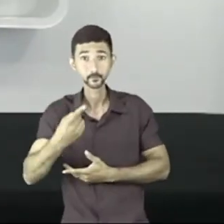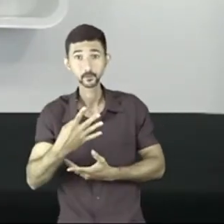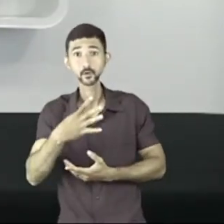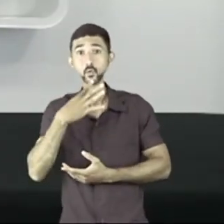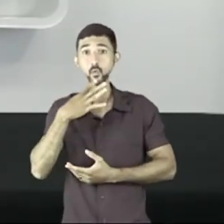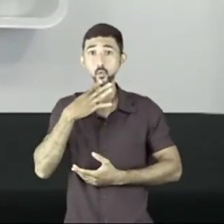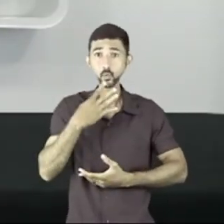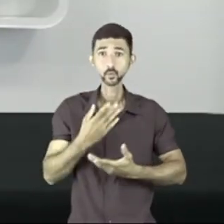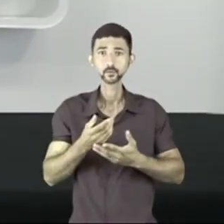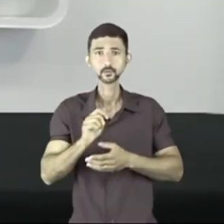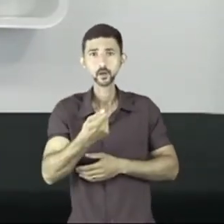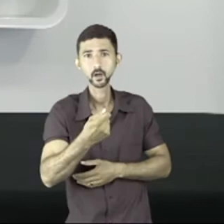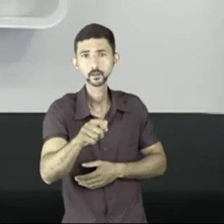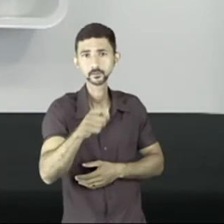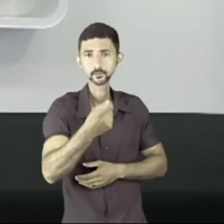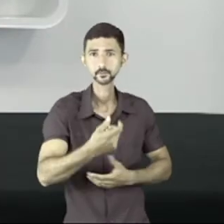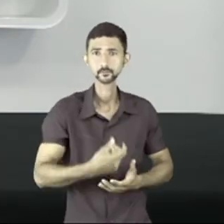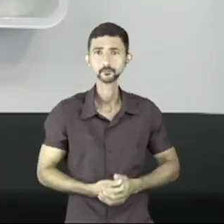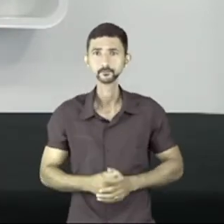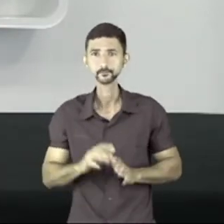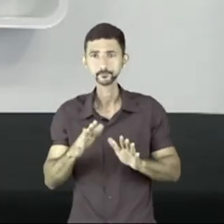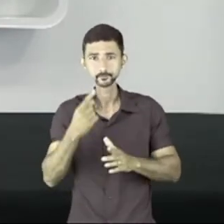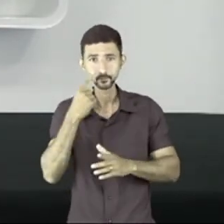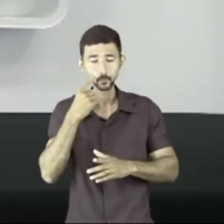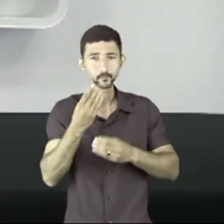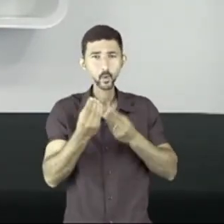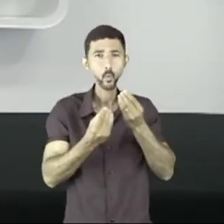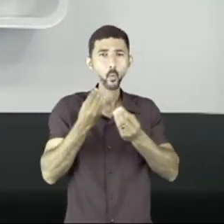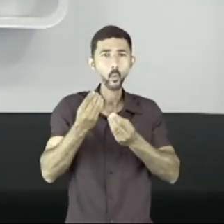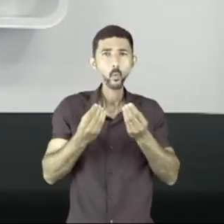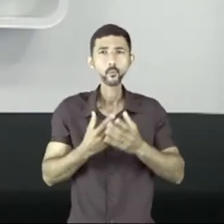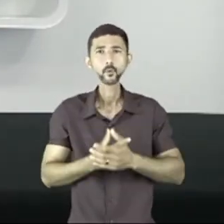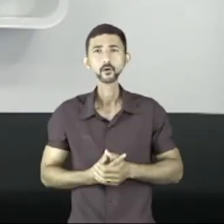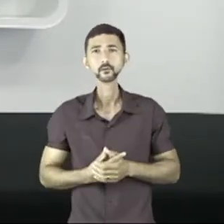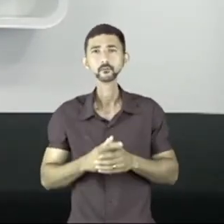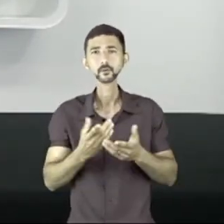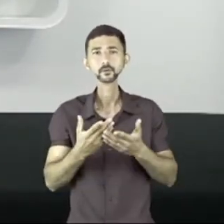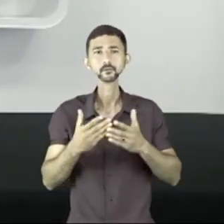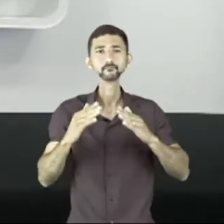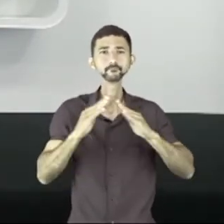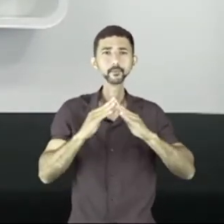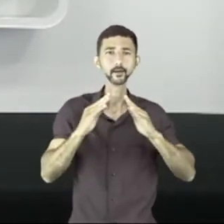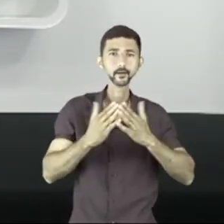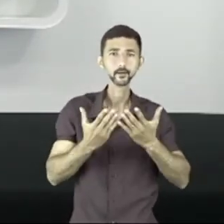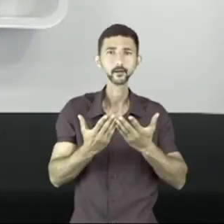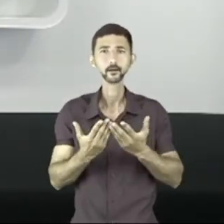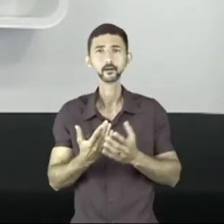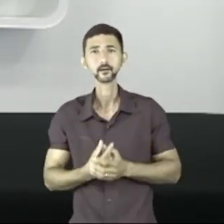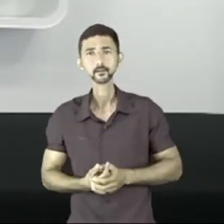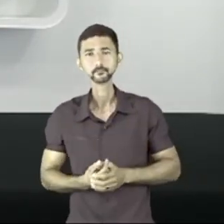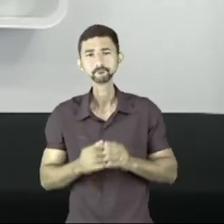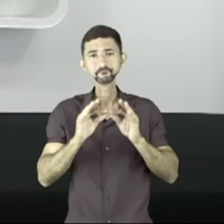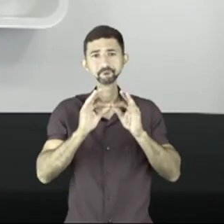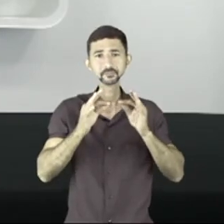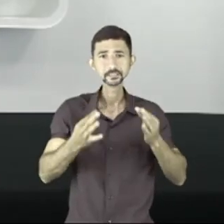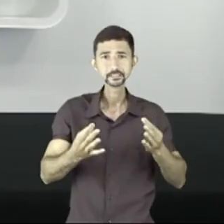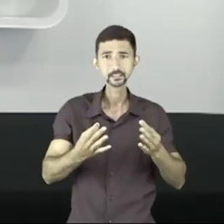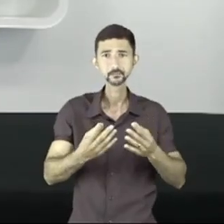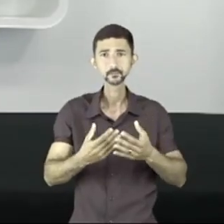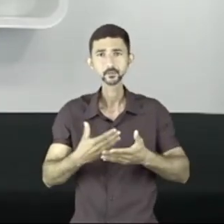um pouquinho da esgrima, você vai ver agora como que você pode na sua casa, de uma forma muito